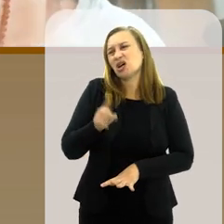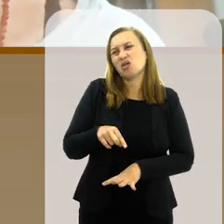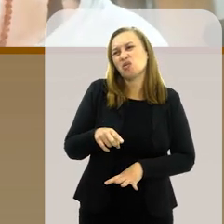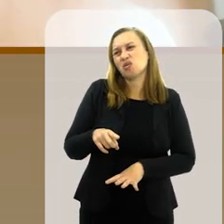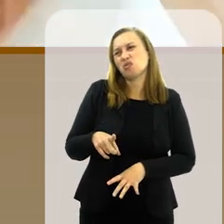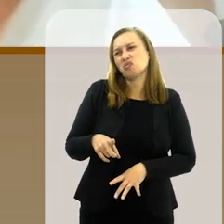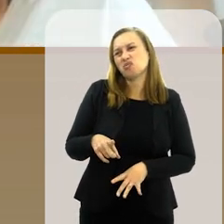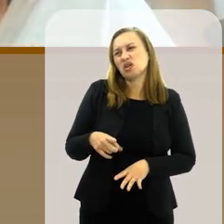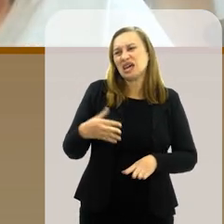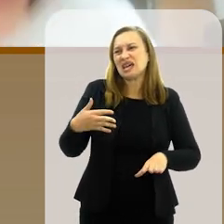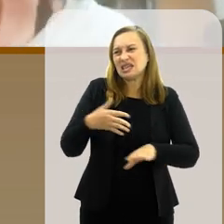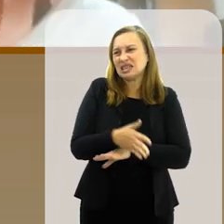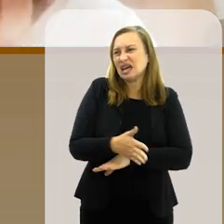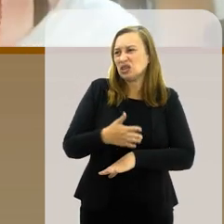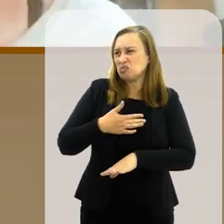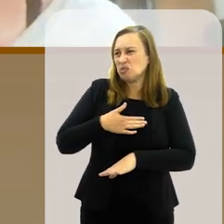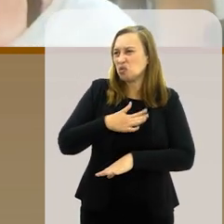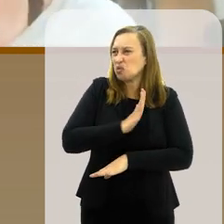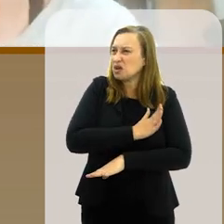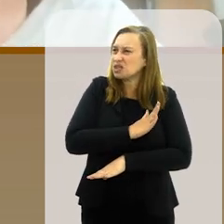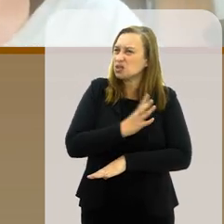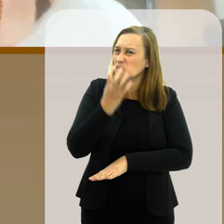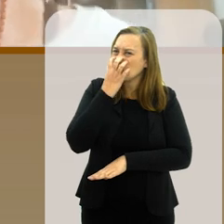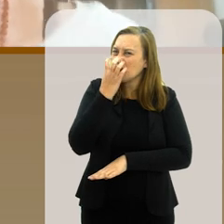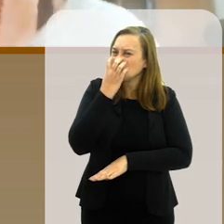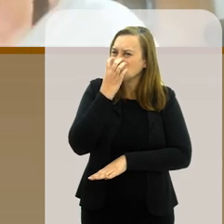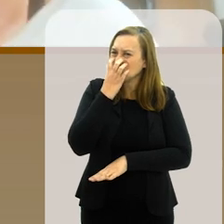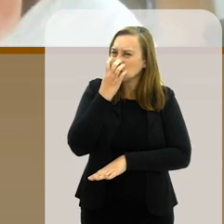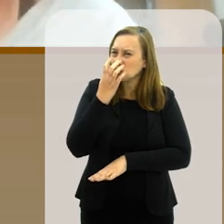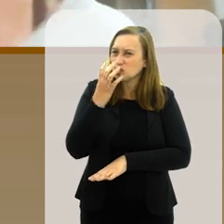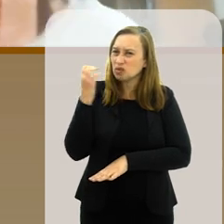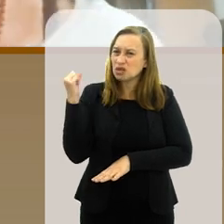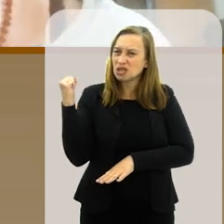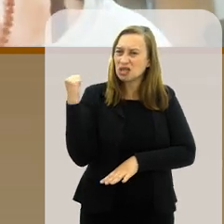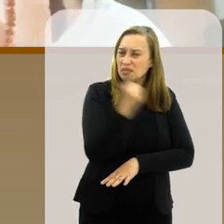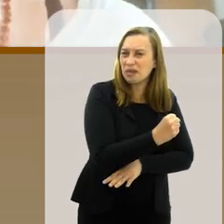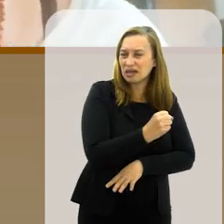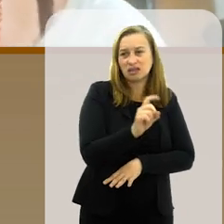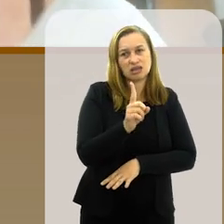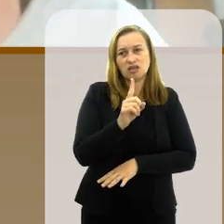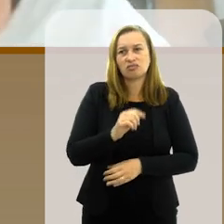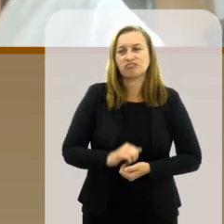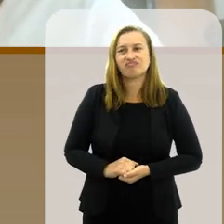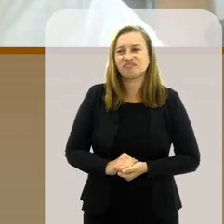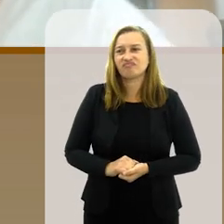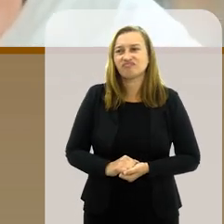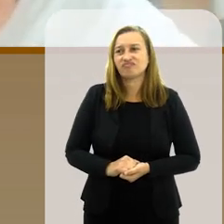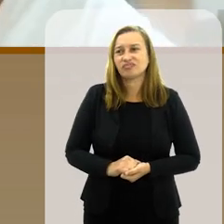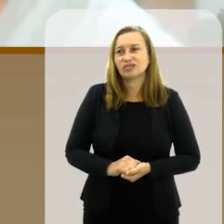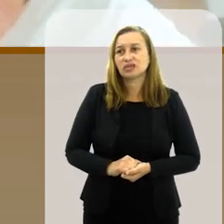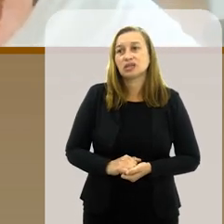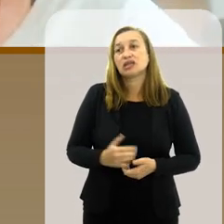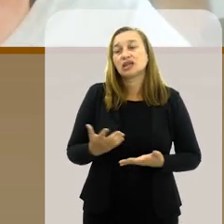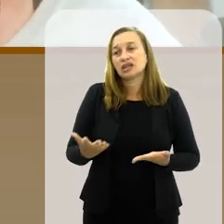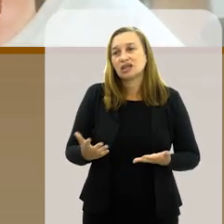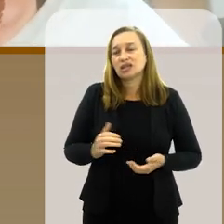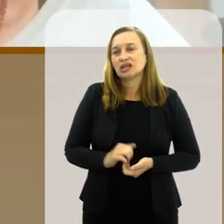e não jamais vai entrar no meu coração um cachorro assassino. Não entra.